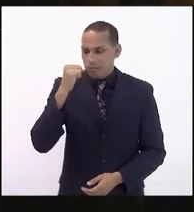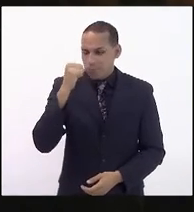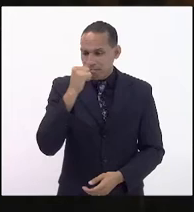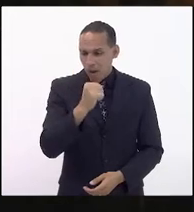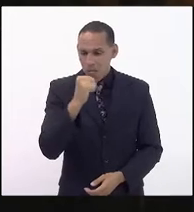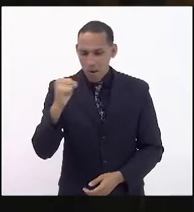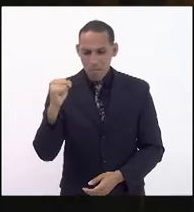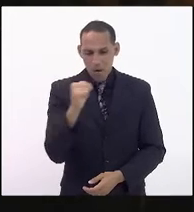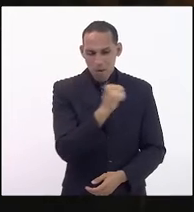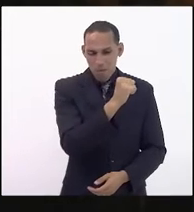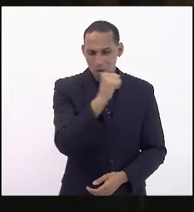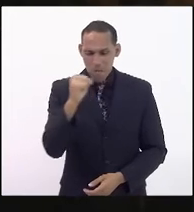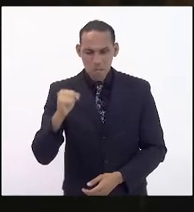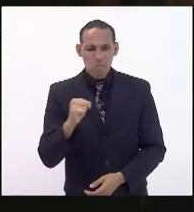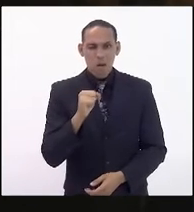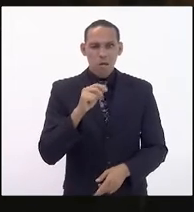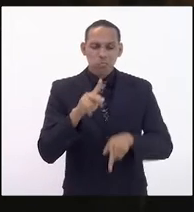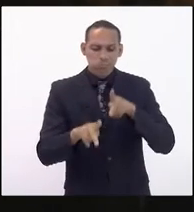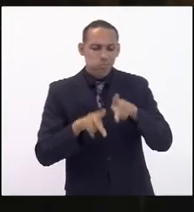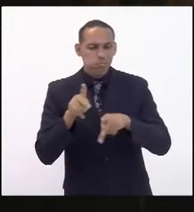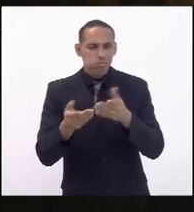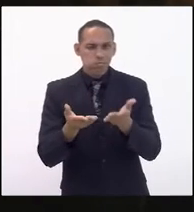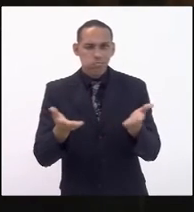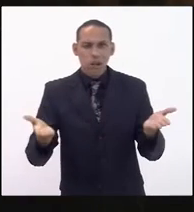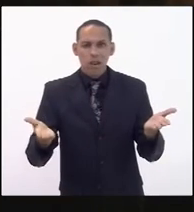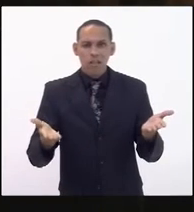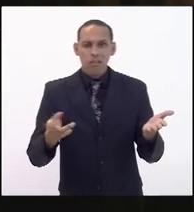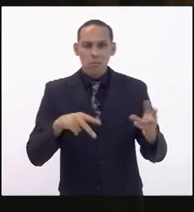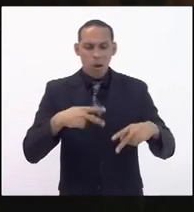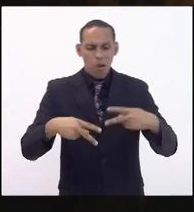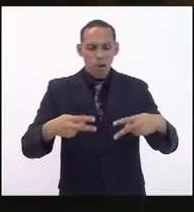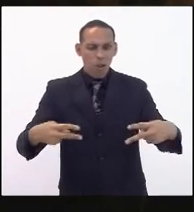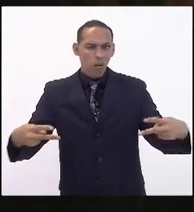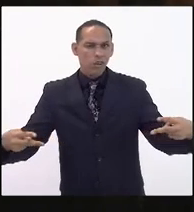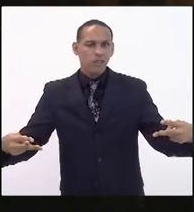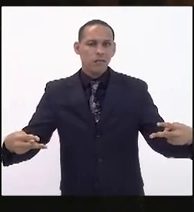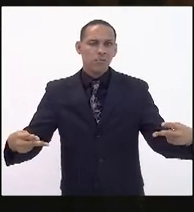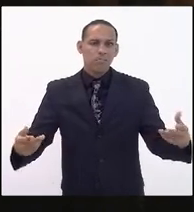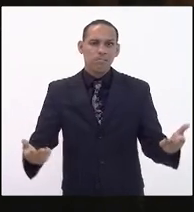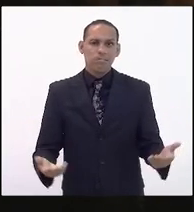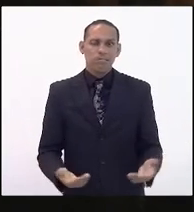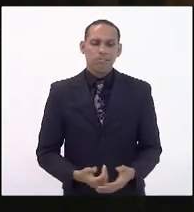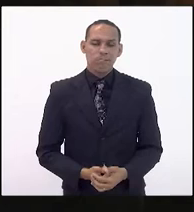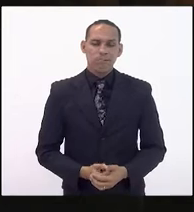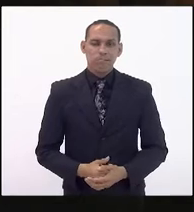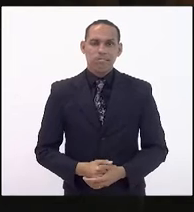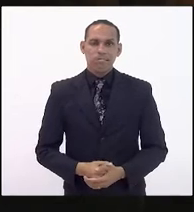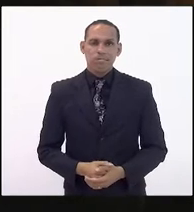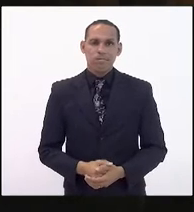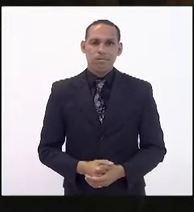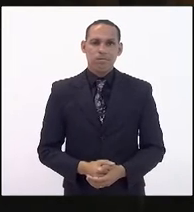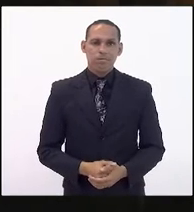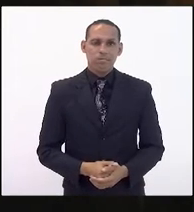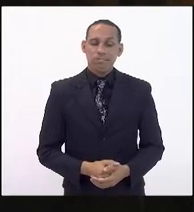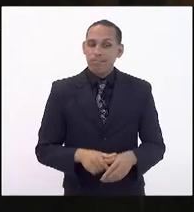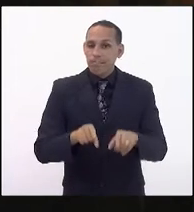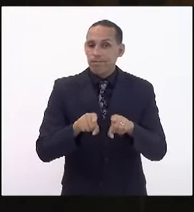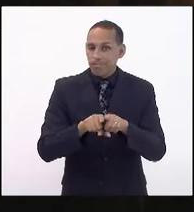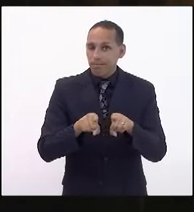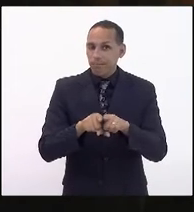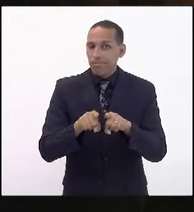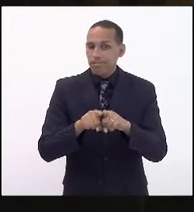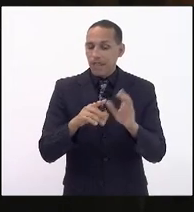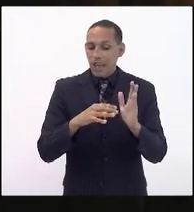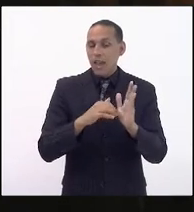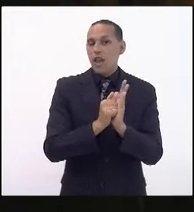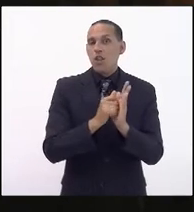de população civil e bora eu queria eu também o